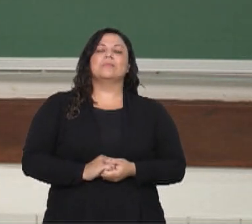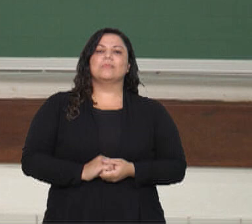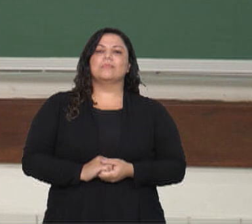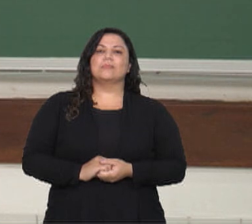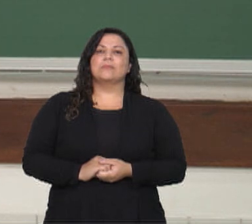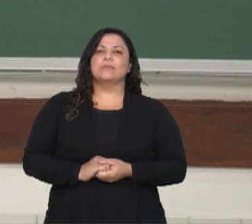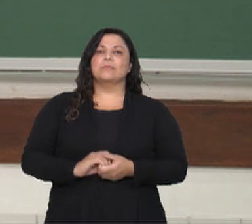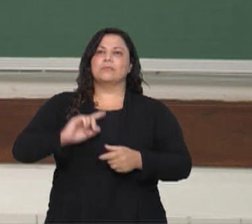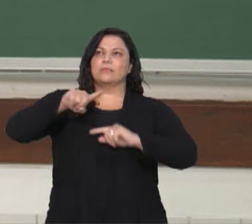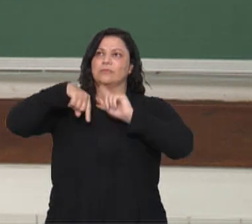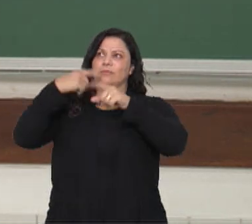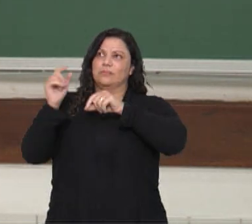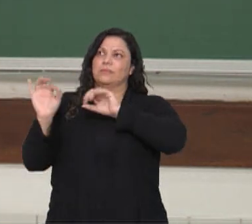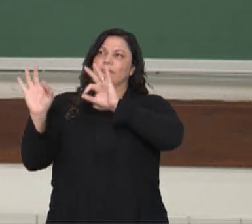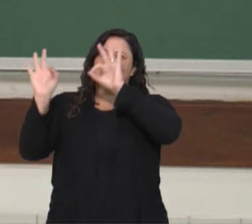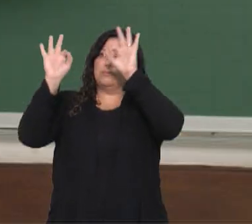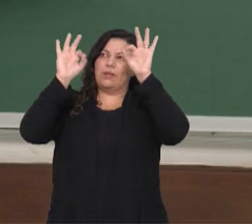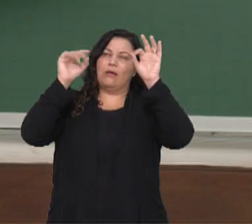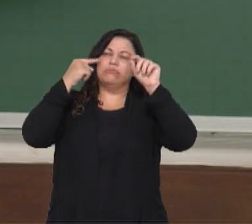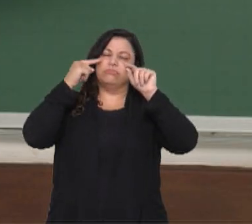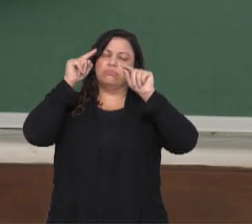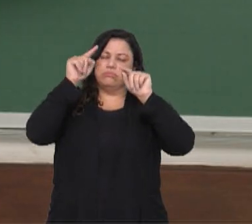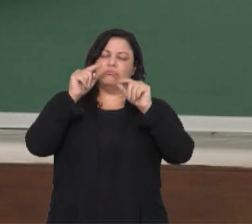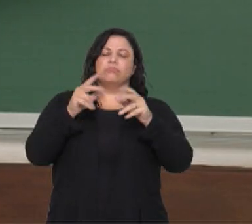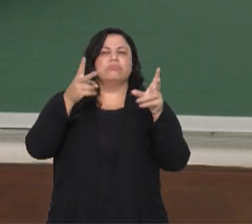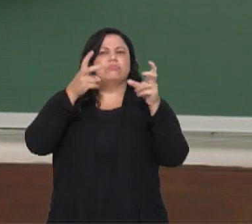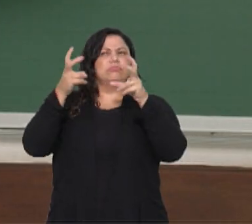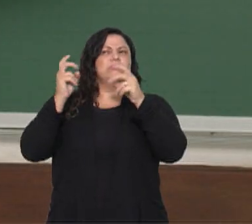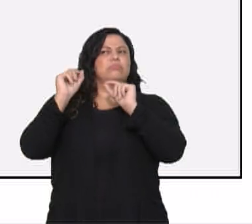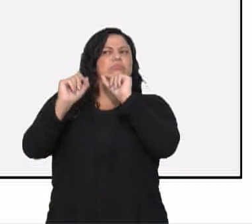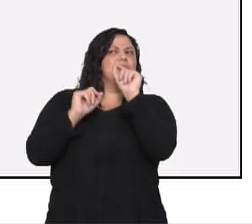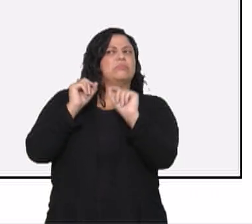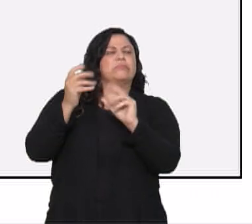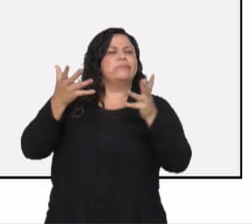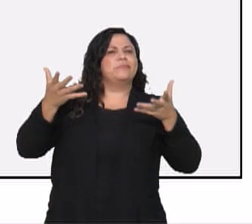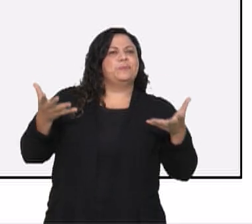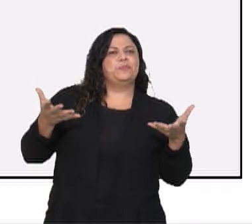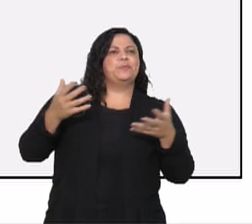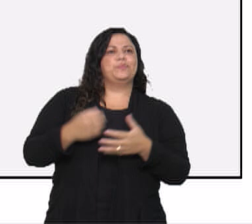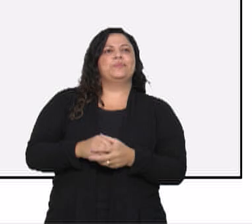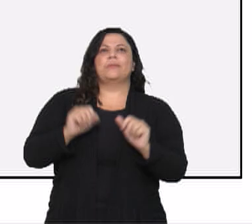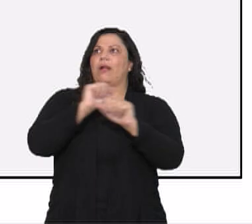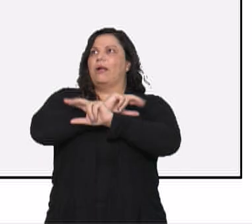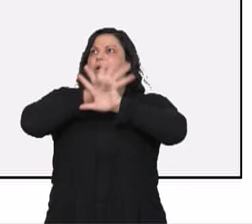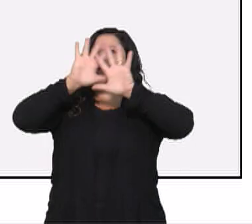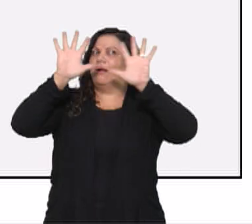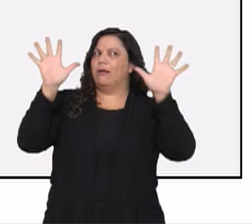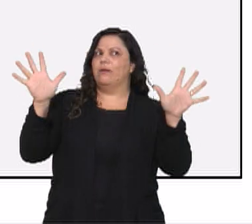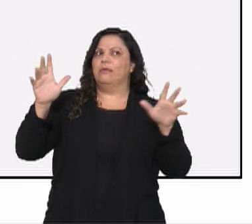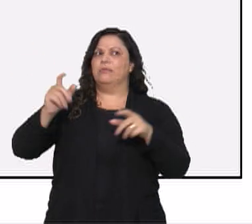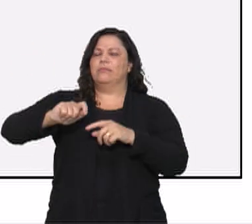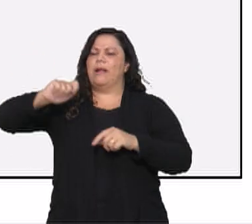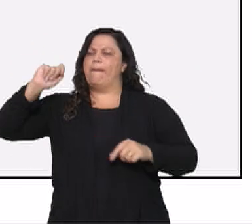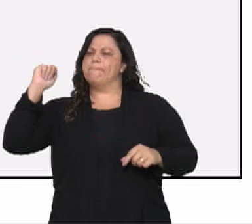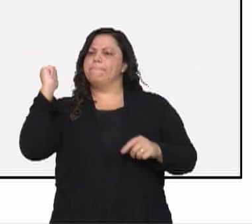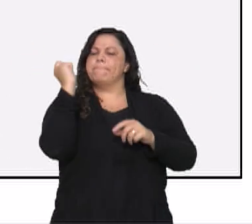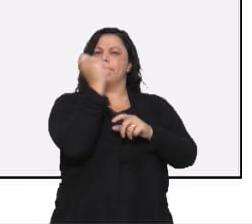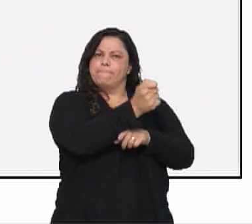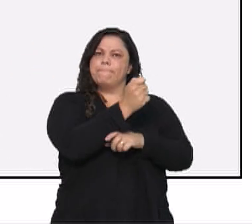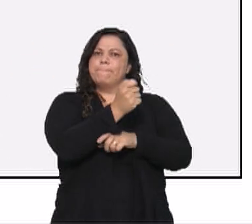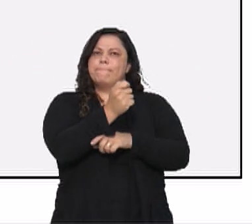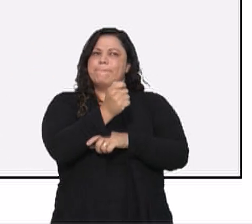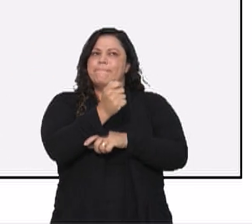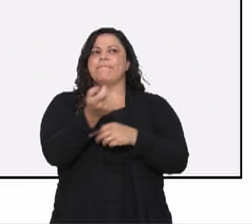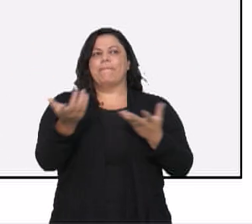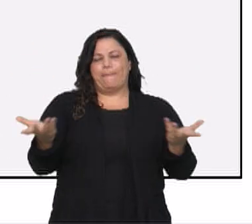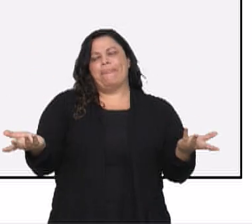Nosso próximo slide. Observe as ferramentas do Neolítico. Aqui está claro, inclusive, uma espécie de machadinho, diga-se de passagem,